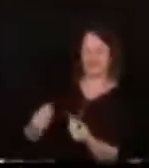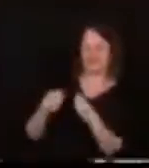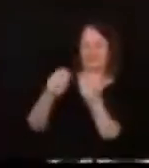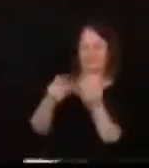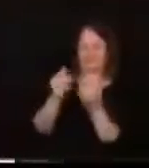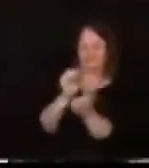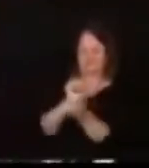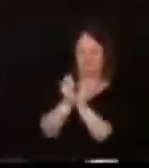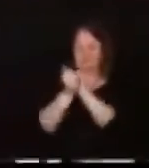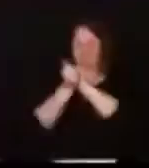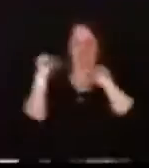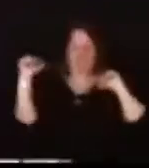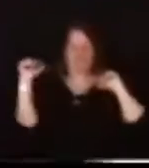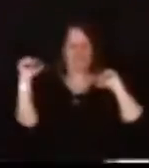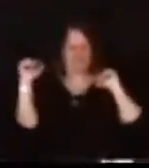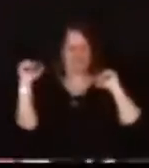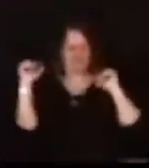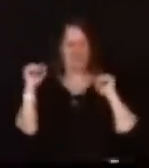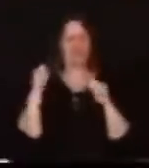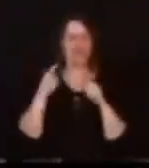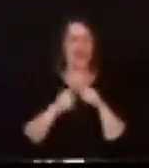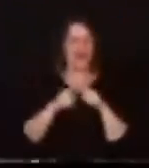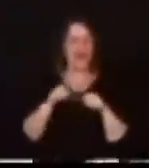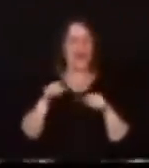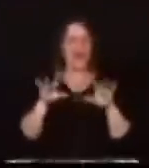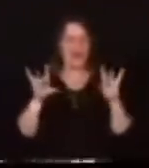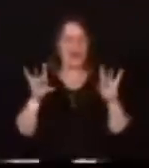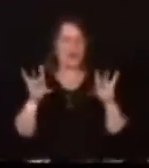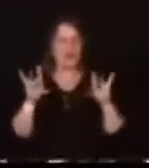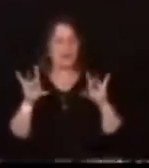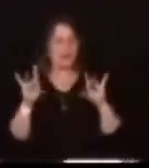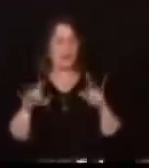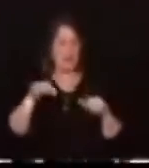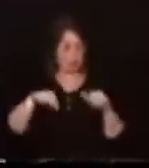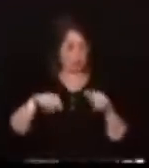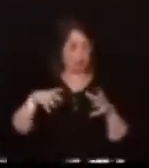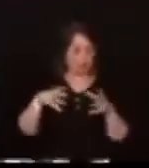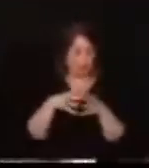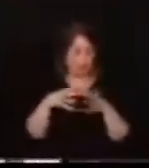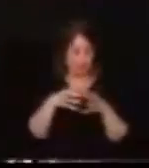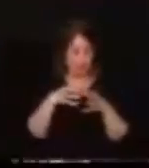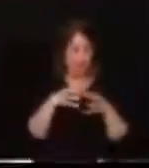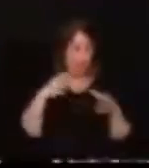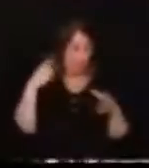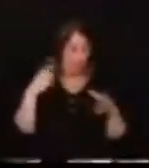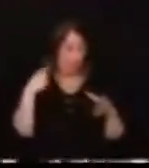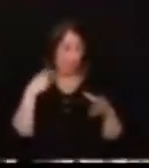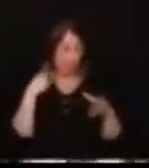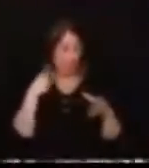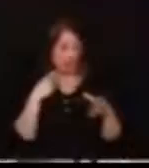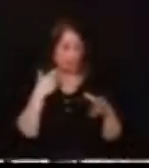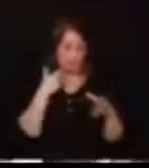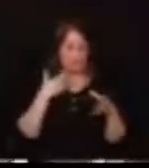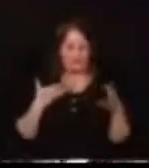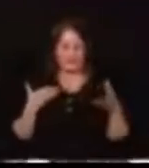Era um país onde, em especial, a classe política estava longe desta